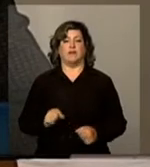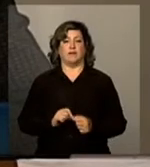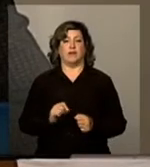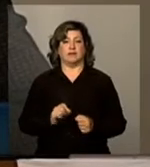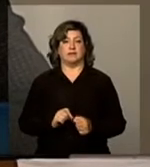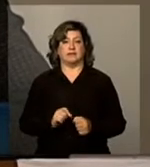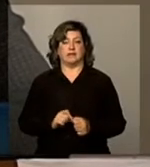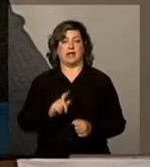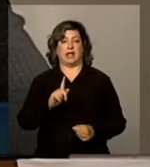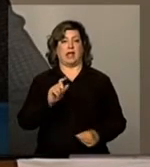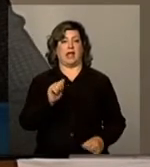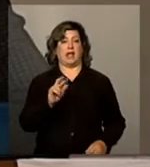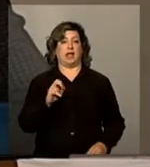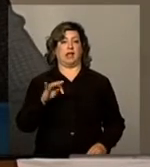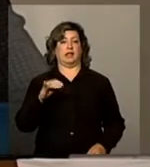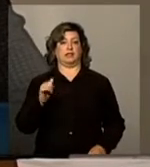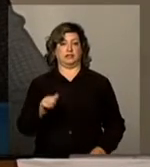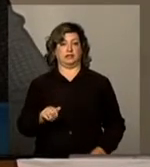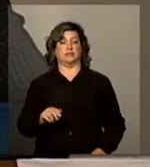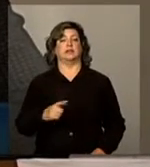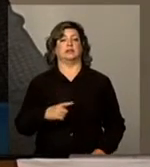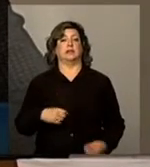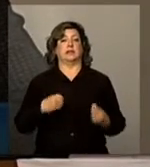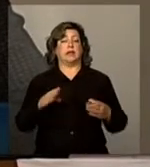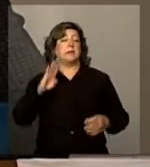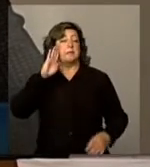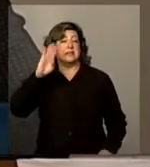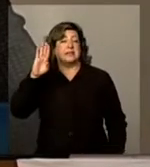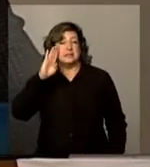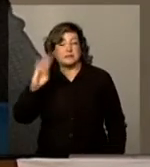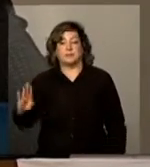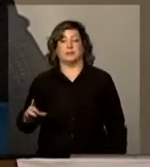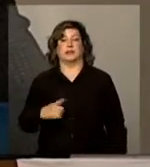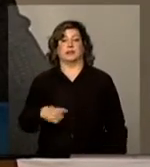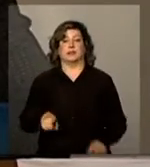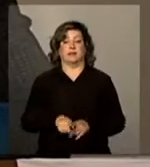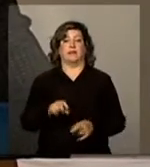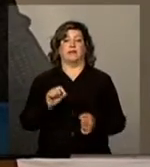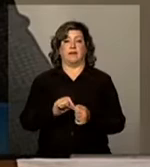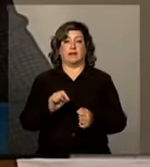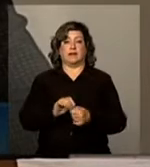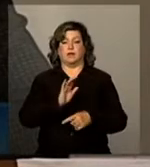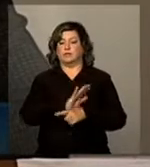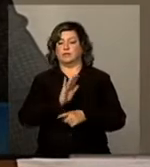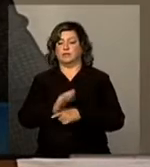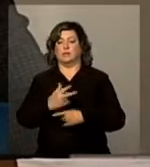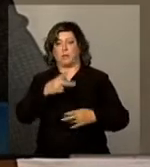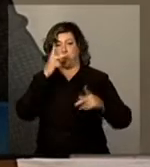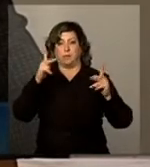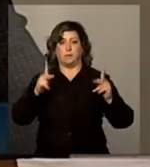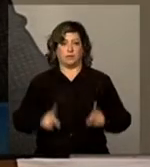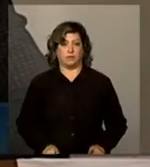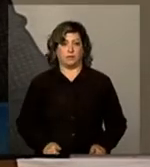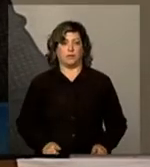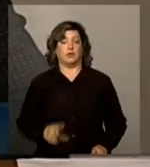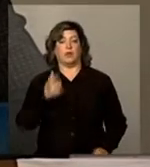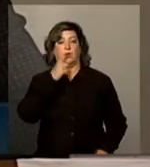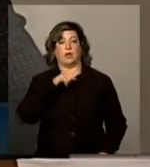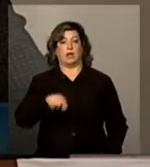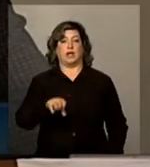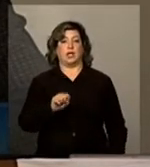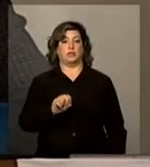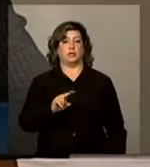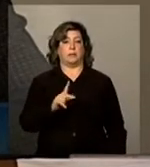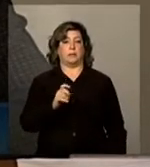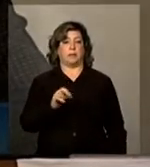simultaneamente, garantir as principais prioridades, a execução de serviços à população e garantir esse superávit,